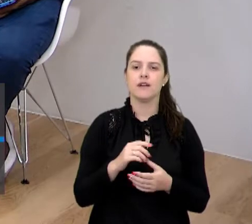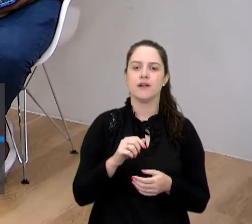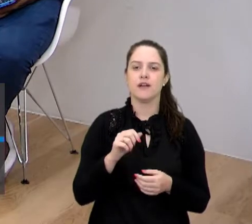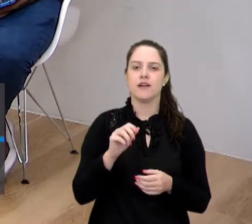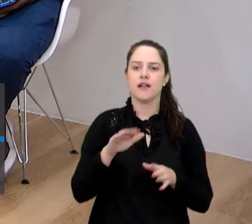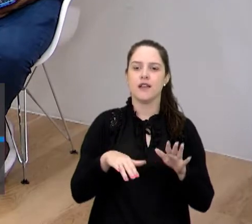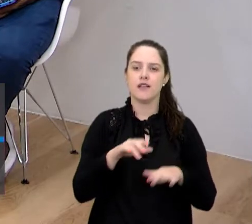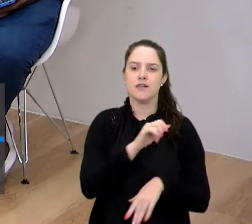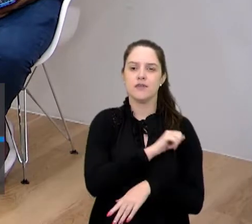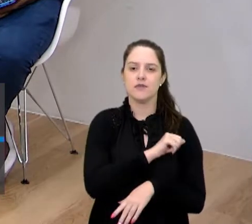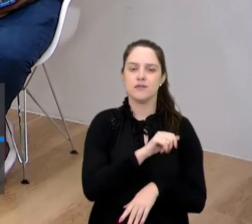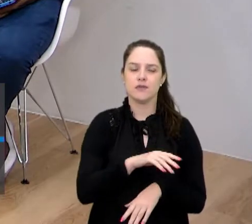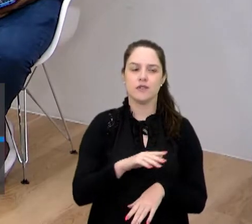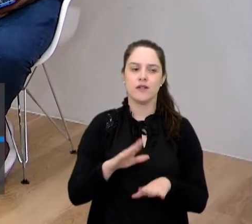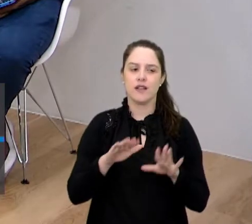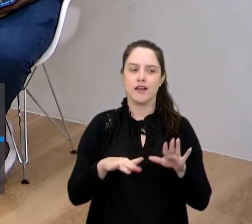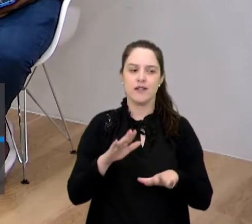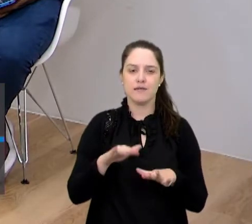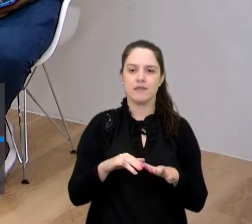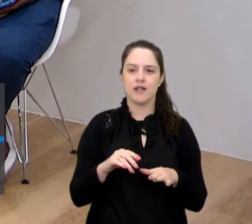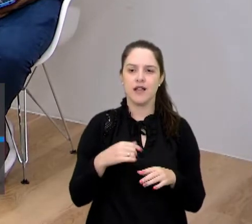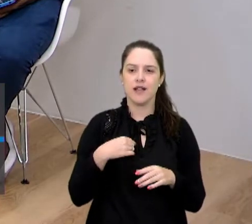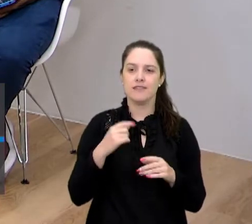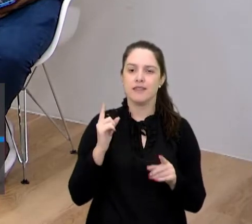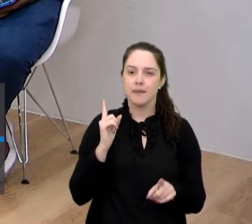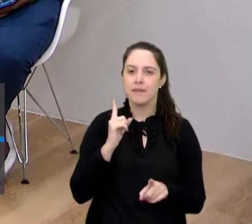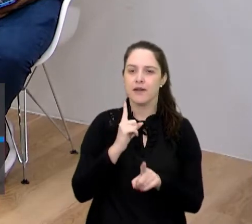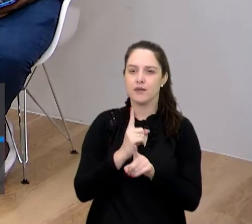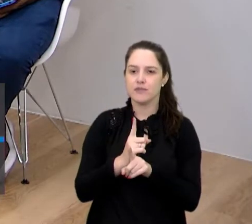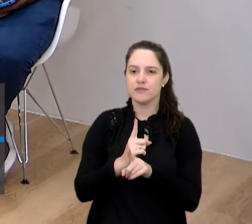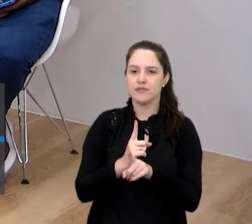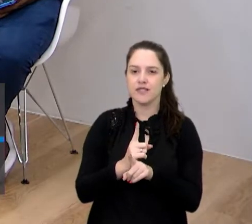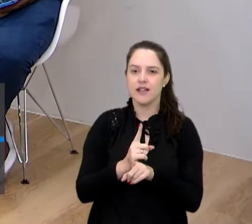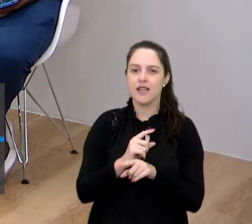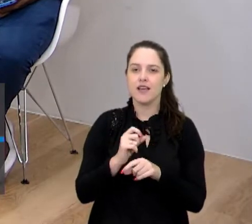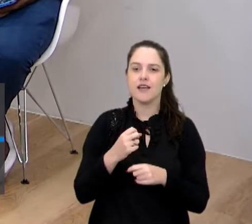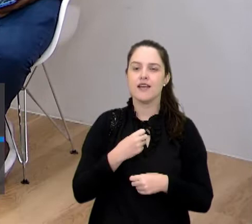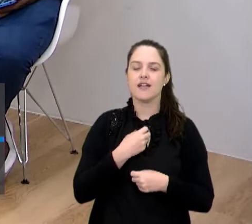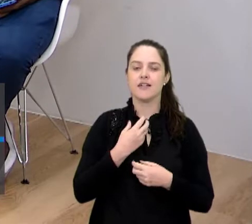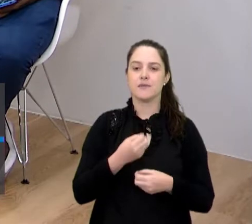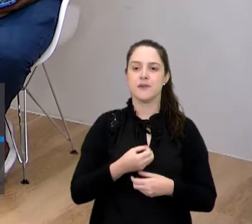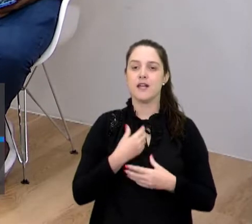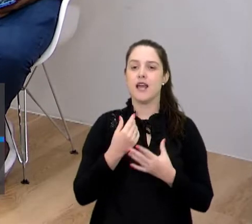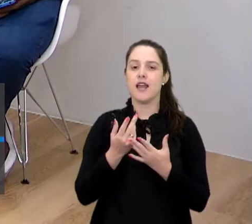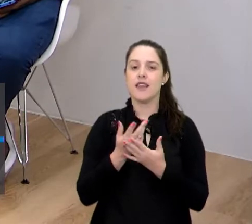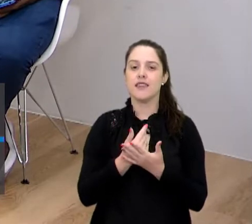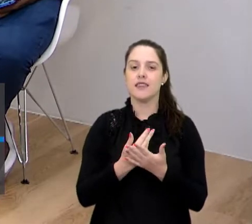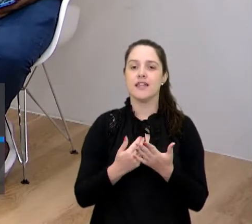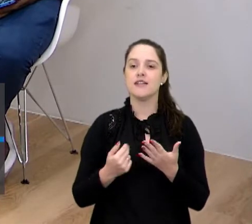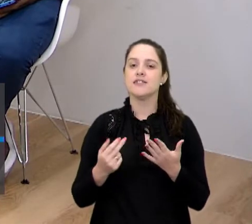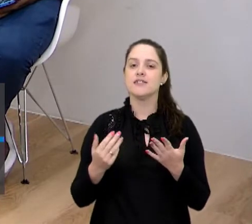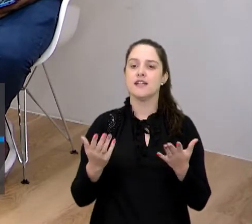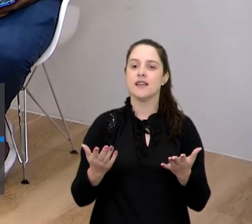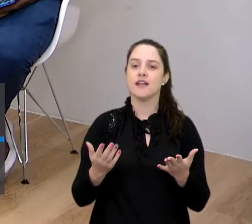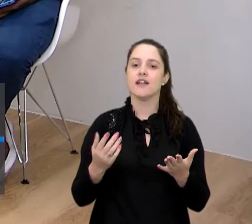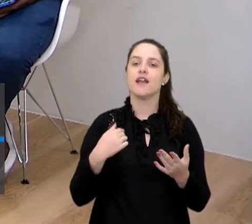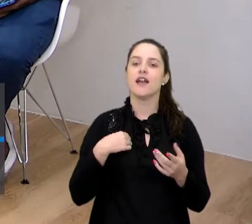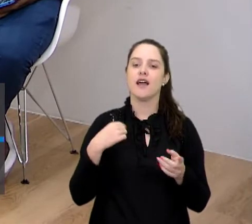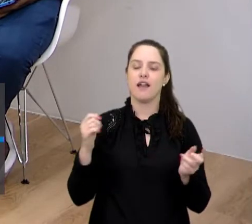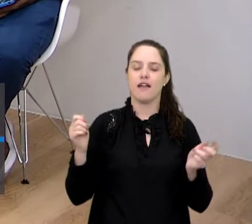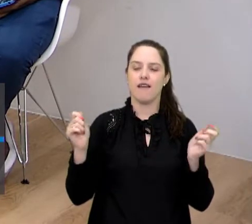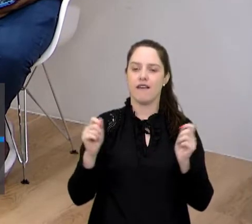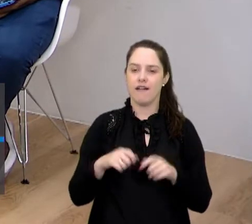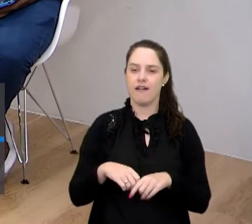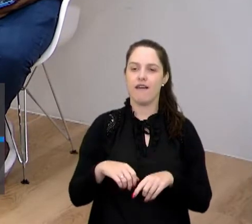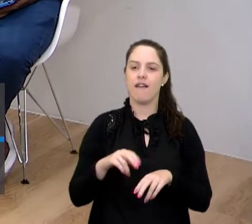e ele falou exatamente sobre isso. Ele falou assim, olha, para fazer a charge, o mais interessante não é nem desenhar, é você saber ter